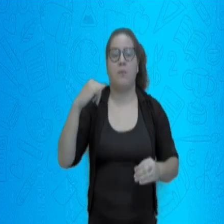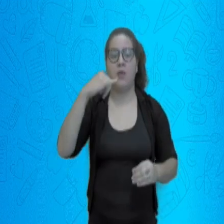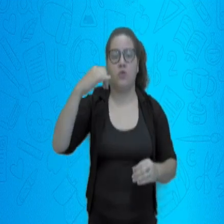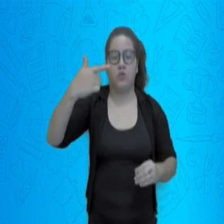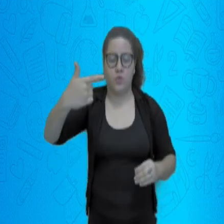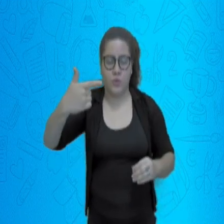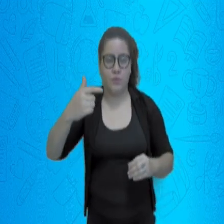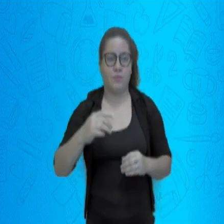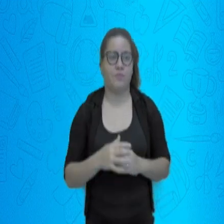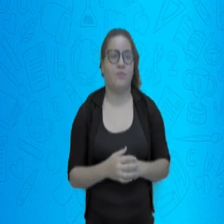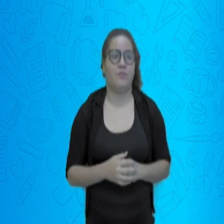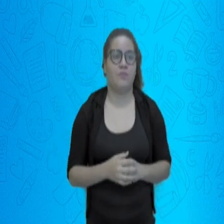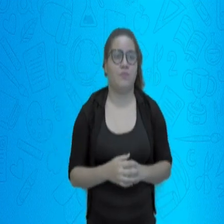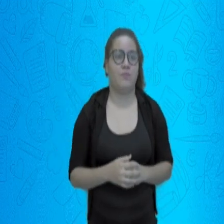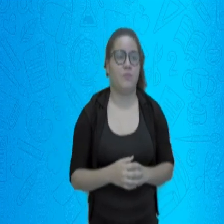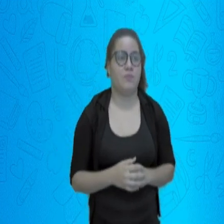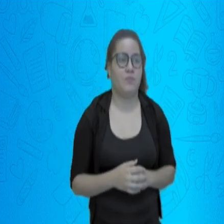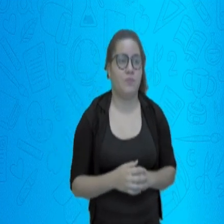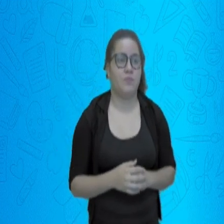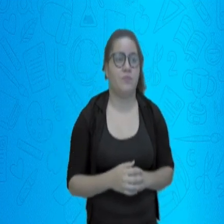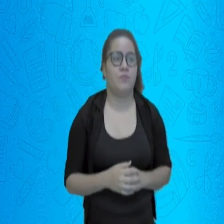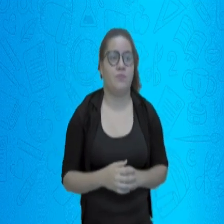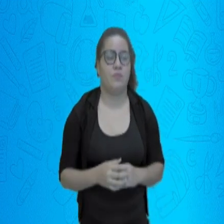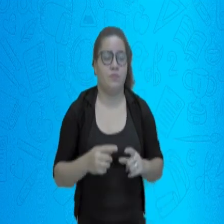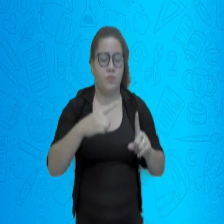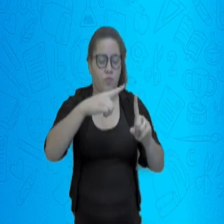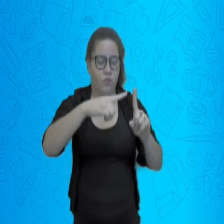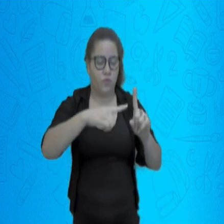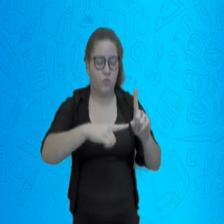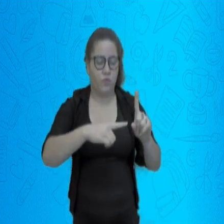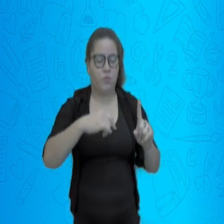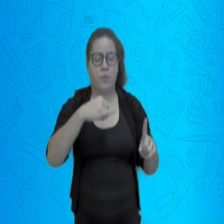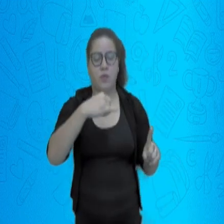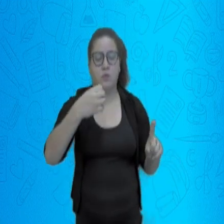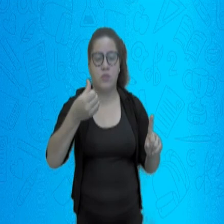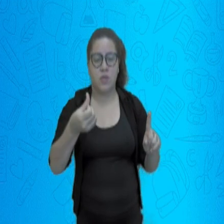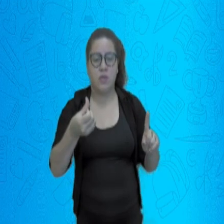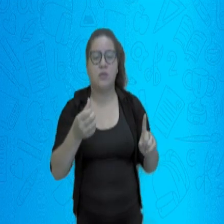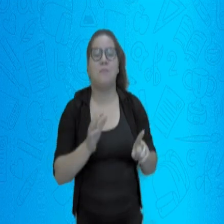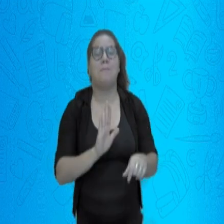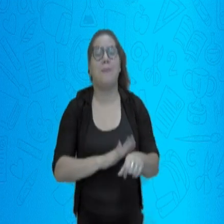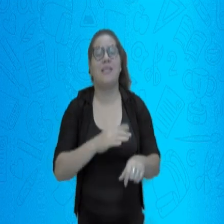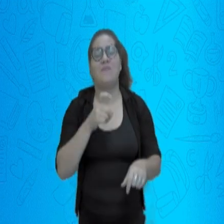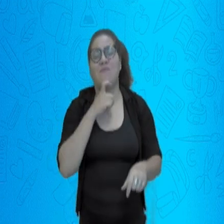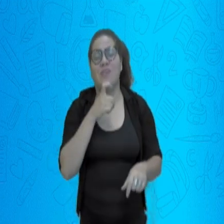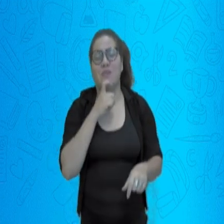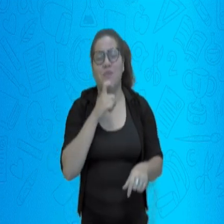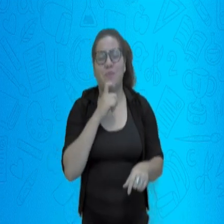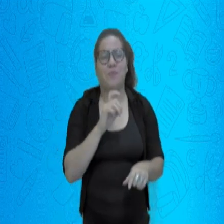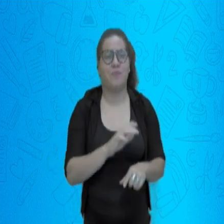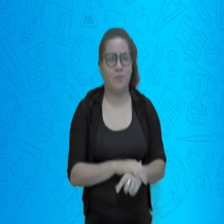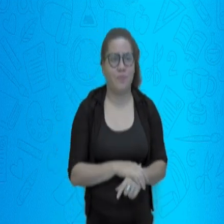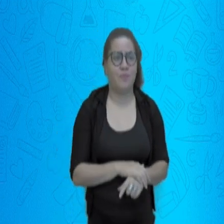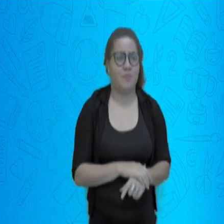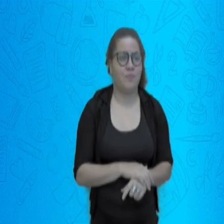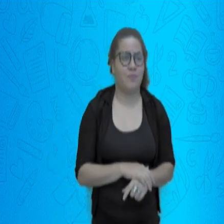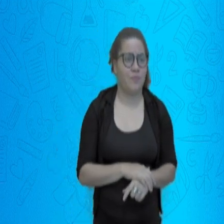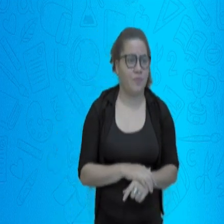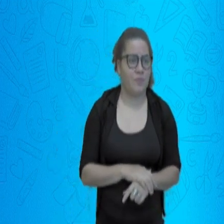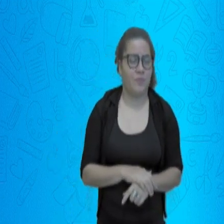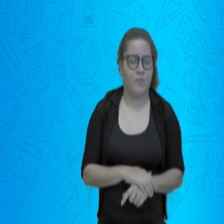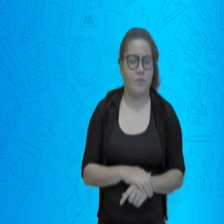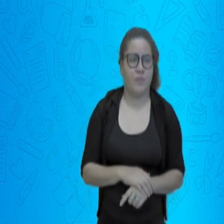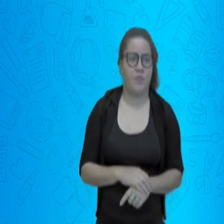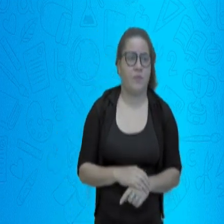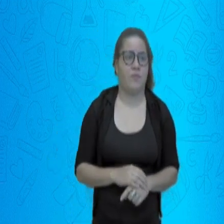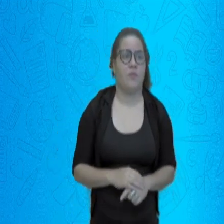2. Então, a temperatura menos 6 é bem mais fria do que menos 2. Aqui a variação, olha,